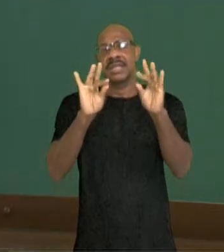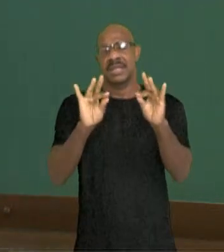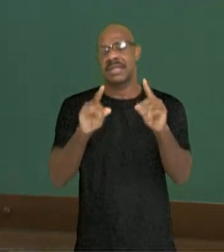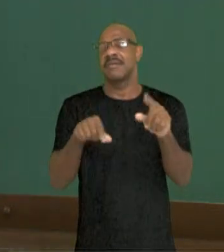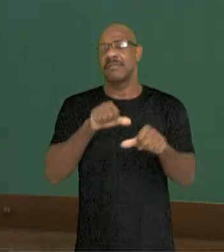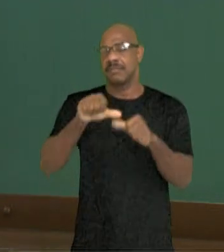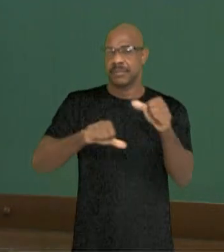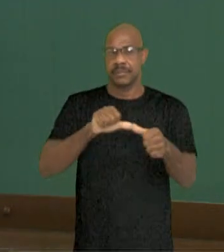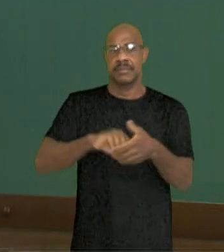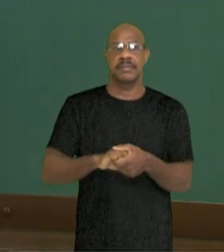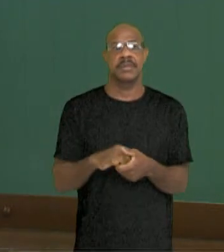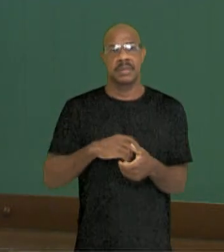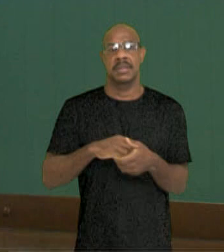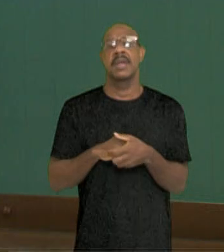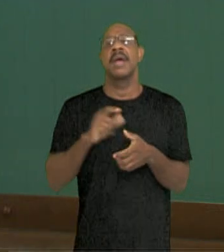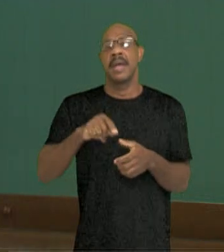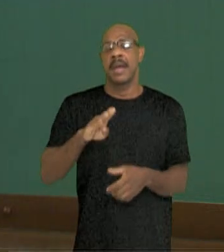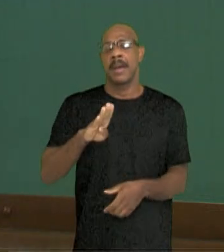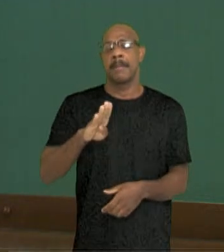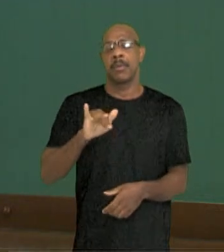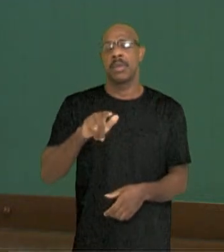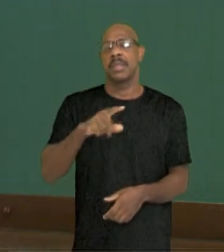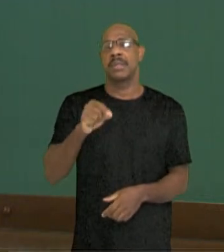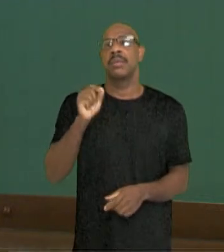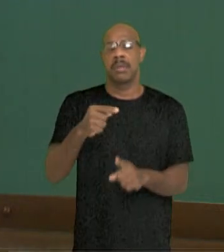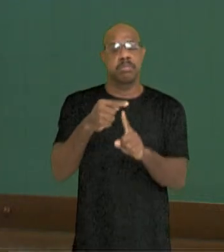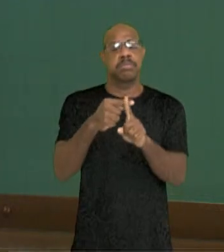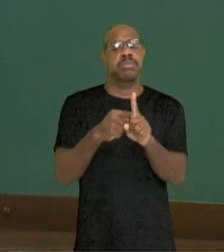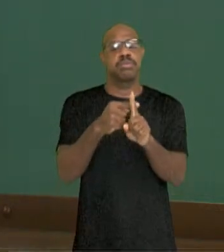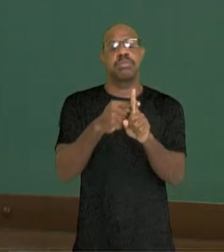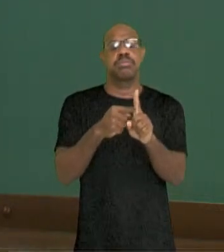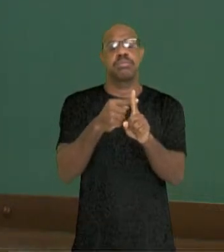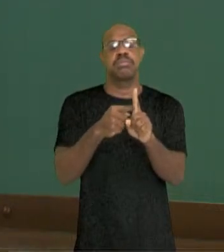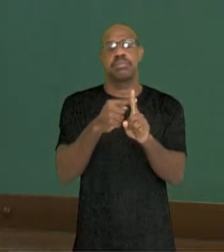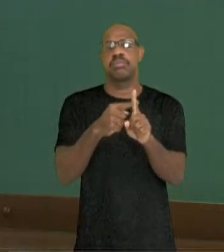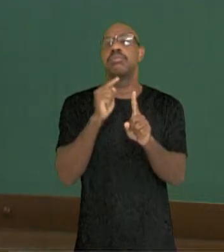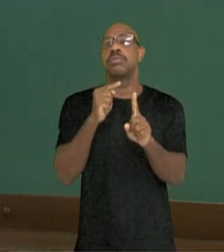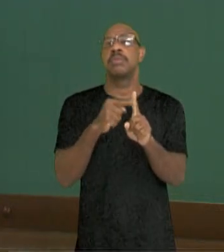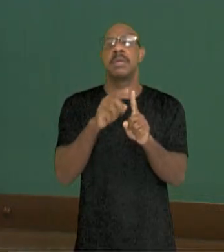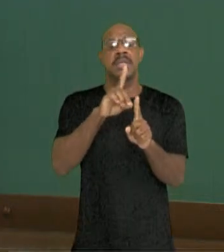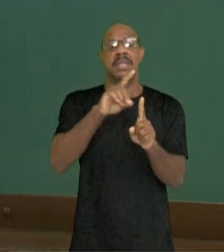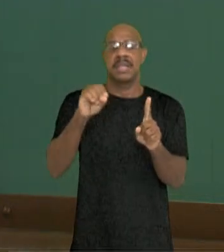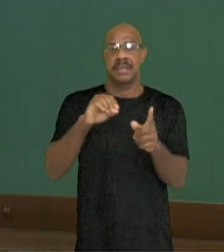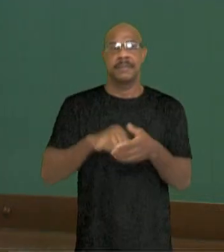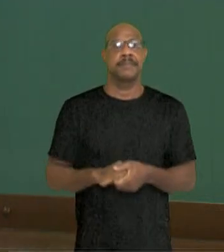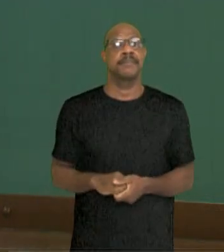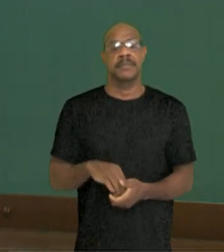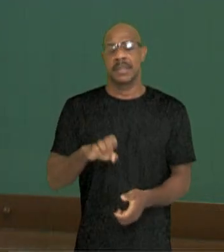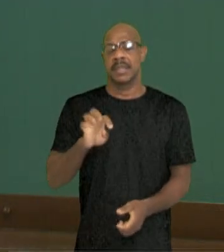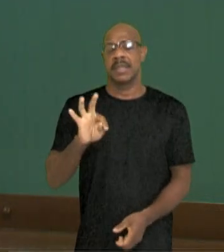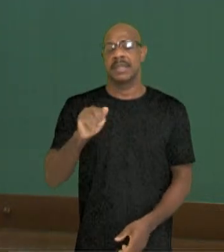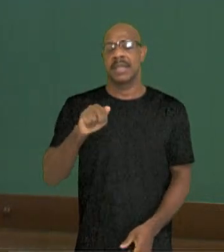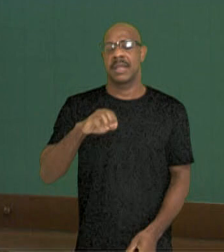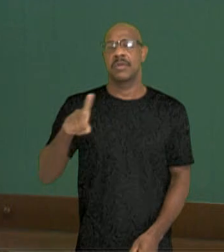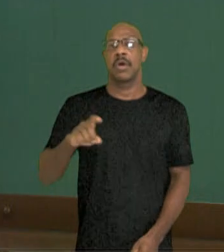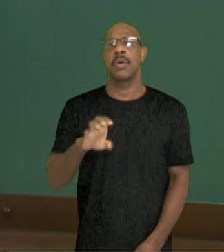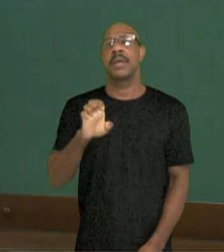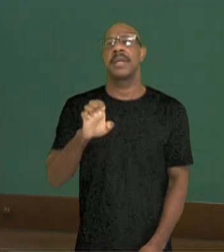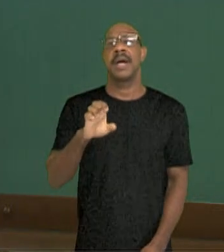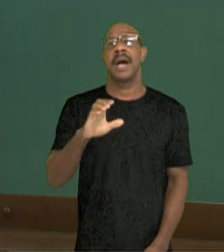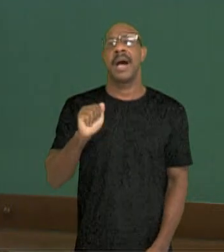seja, o ponto de ebulição da água é 100 graus Celsius. Professor, e do etanol, e da acetona,